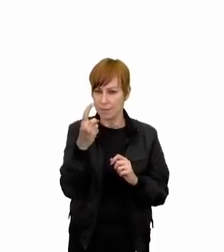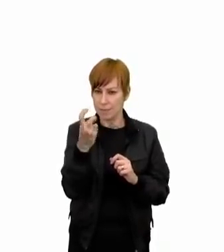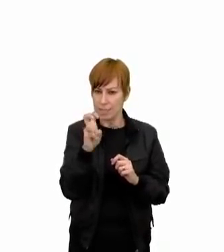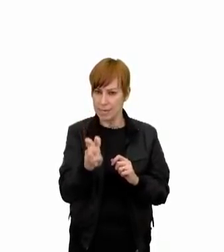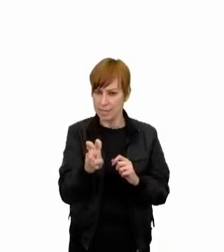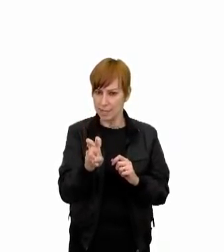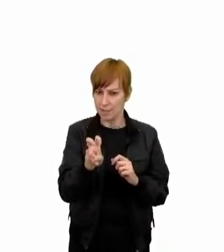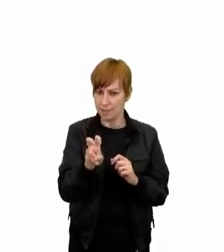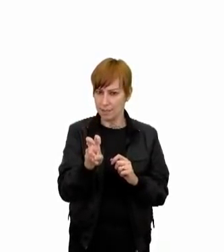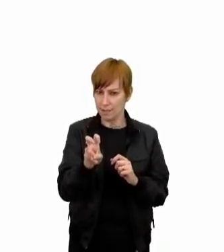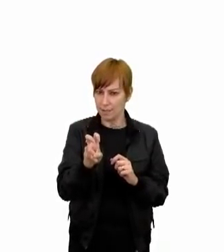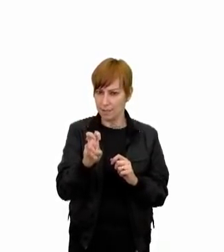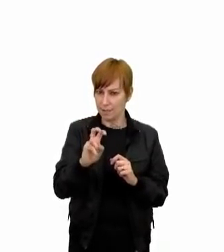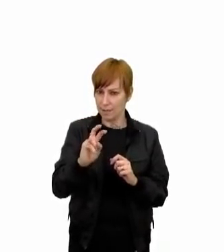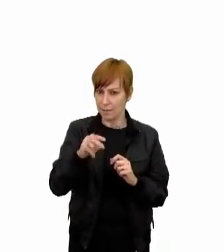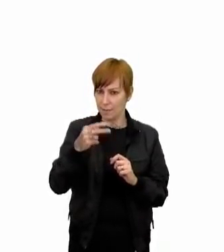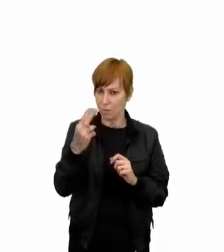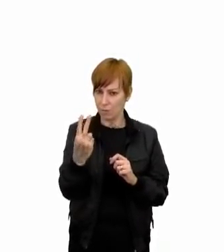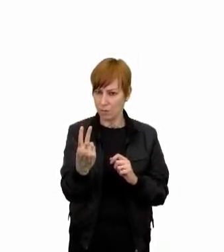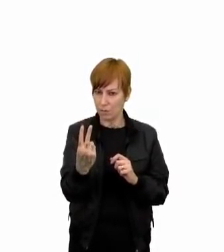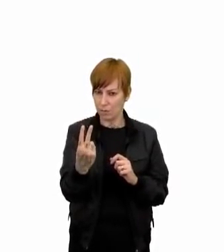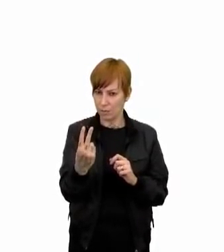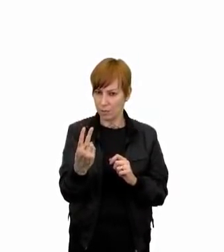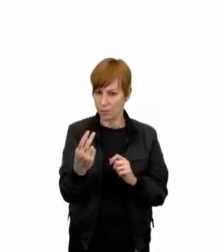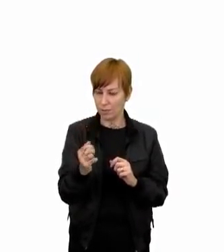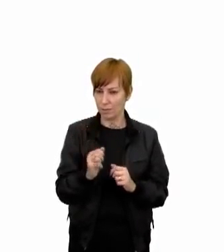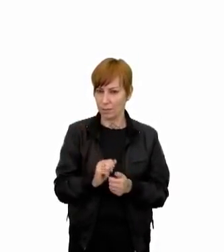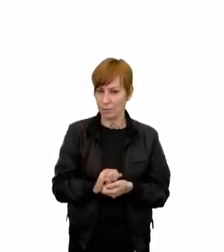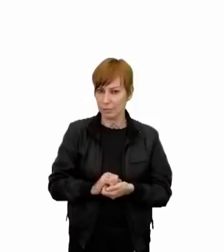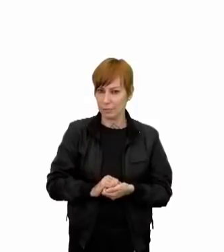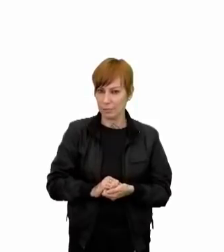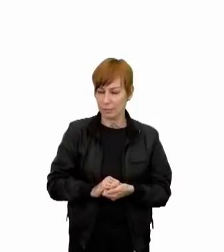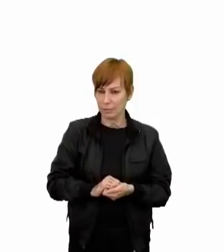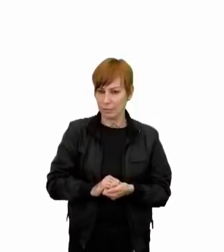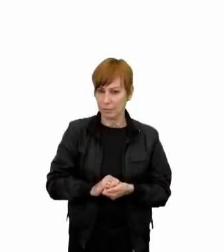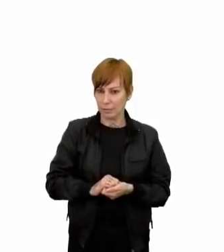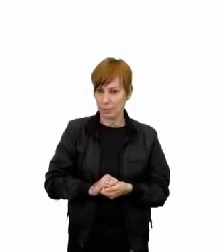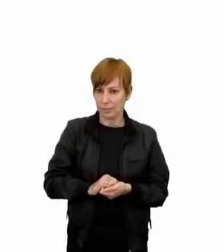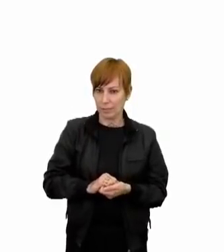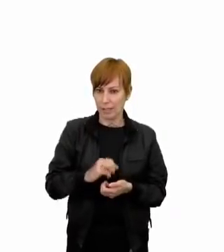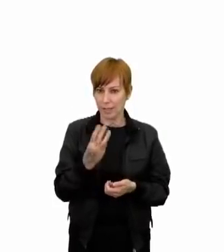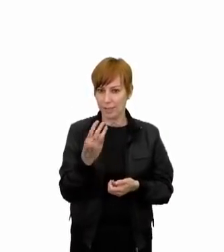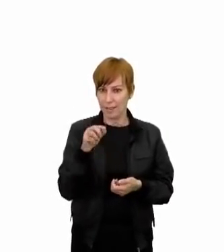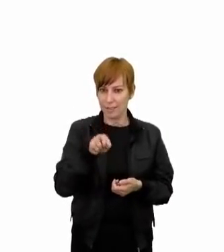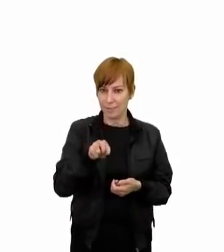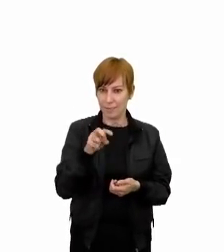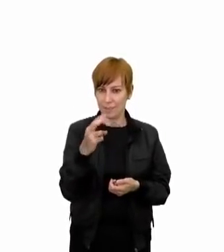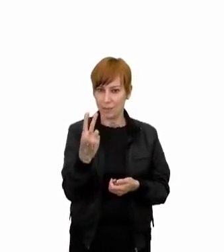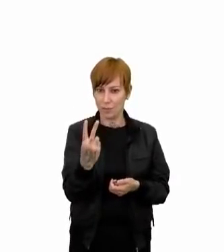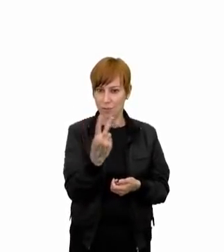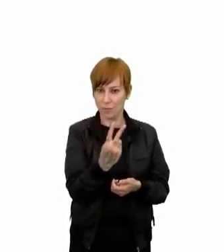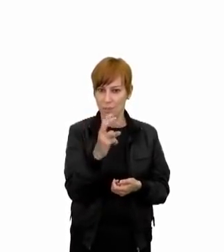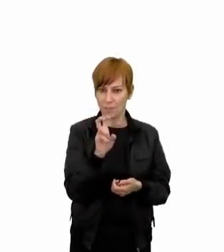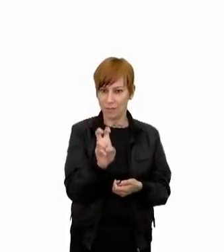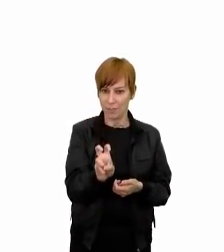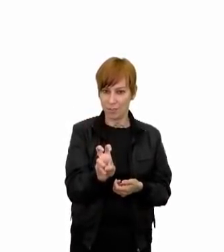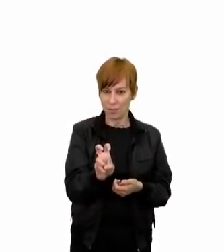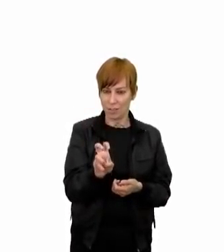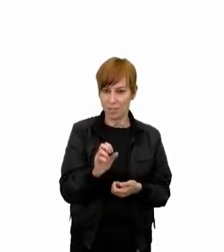15 ao quadrado, fiz uma conta aqui, né, rapidinho antes de começar a aula, é 225. E aí, 3